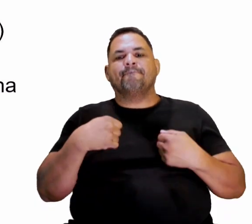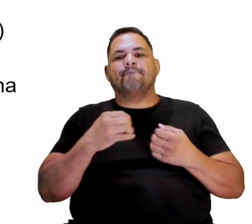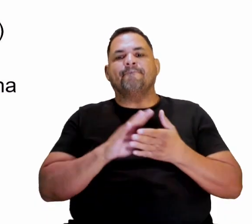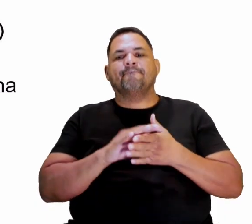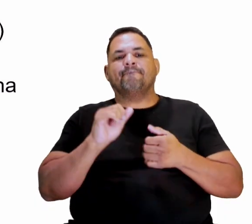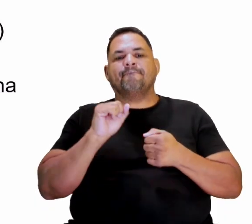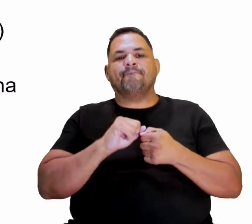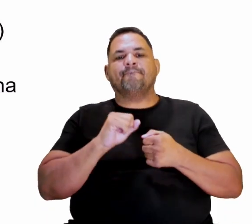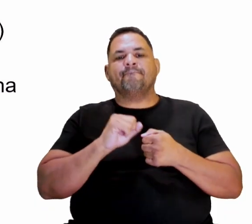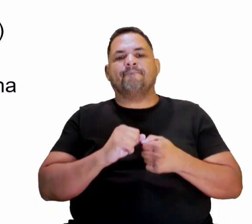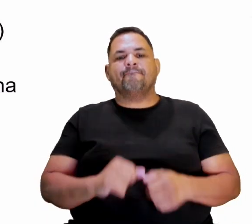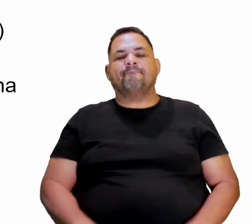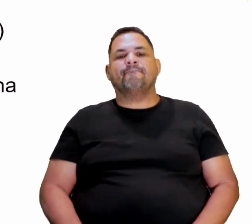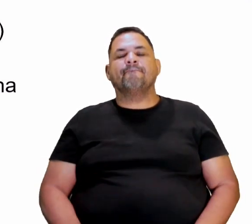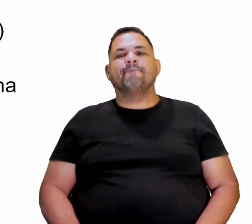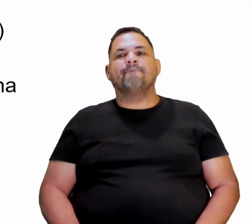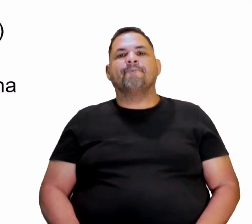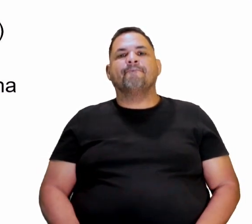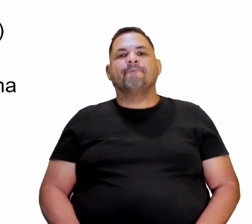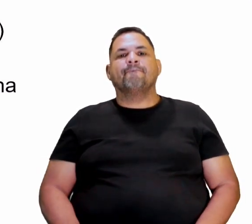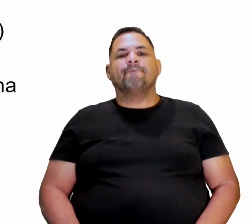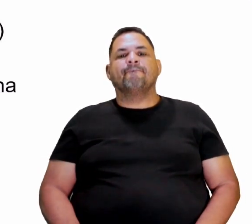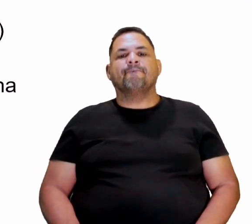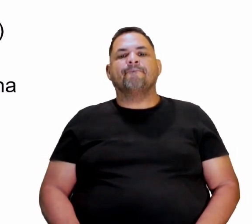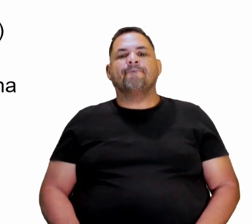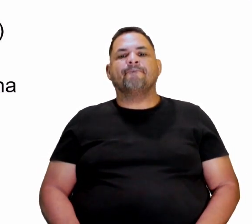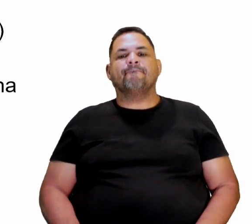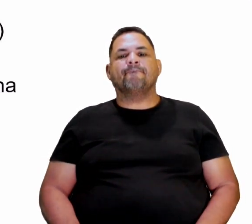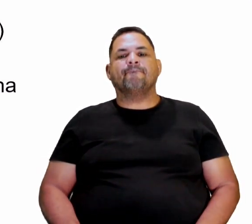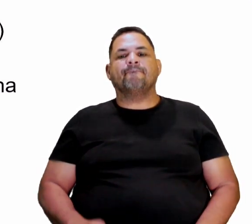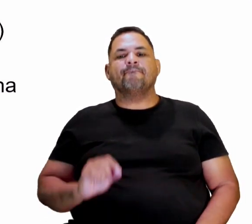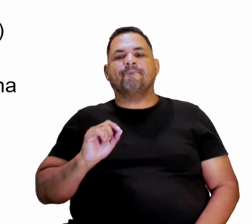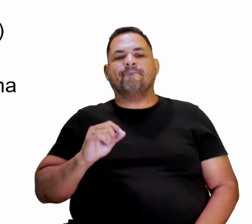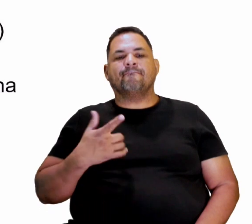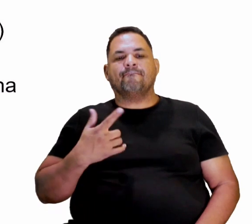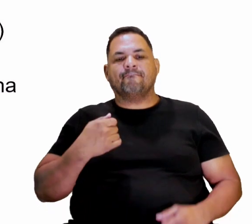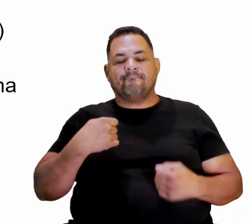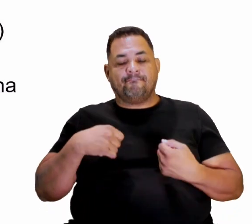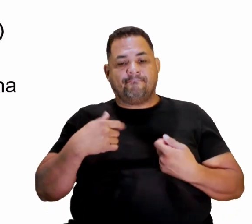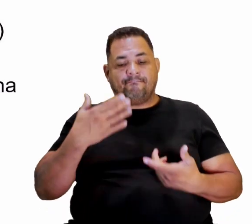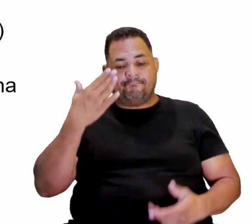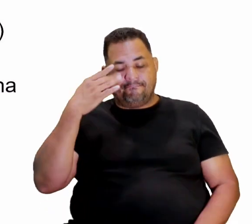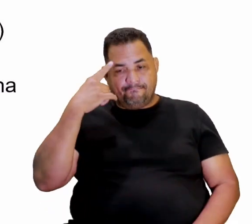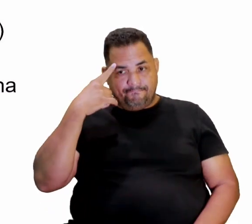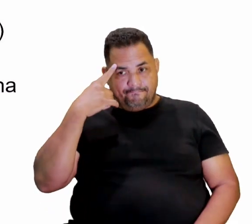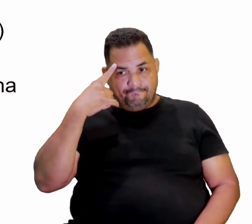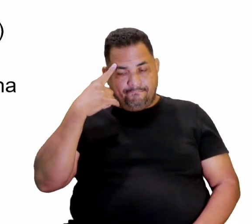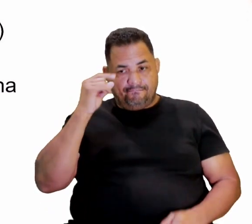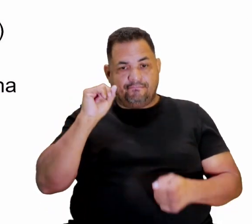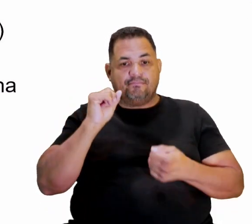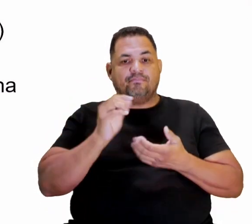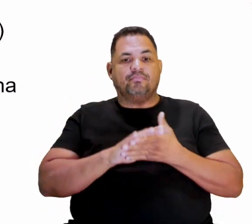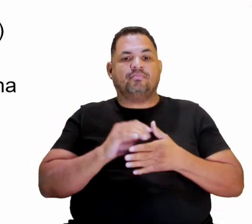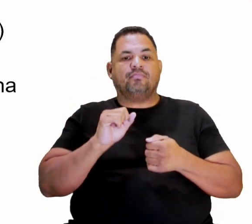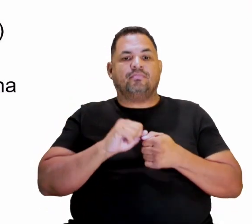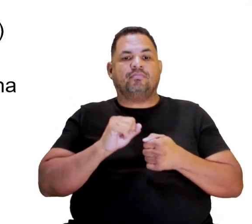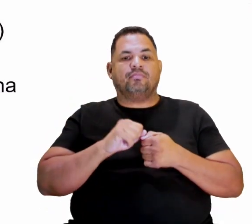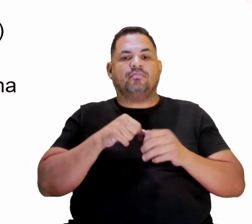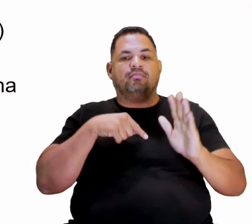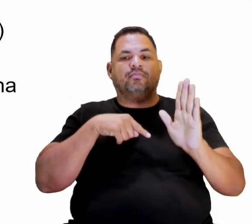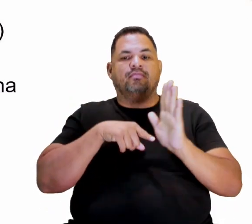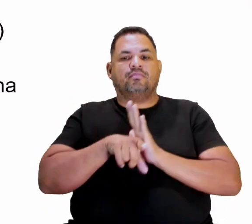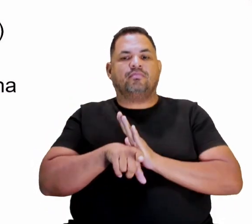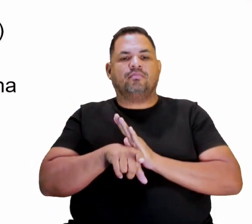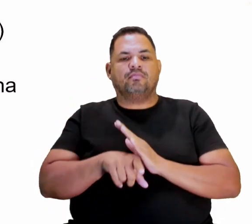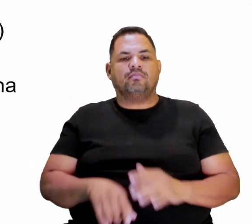nós devemos fazer. What do you think I should do? O que você acha que devo fazer? Aqui nessa estrutura é uma pergunta